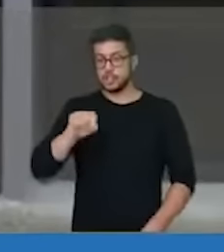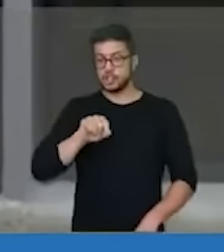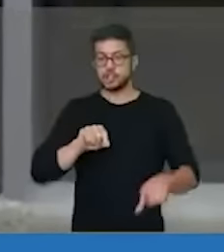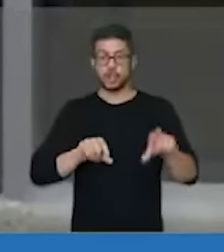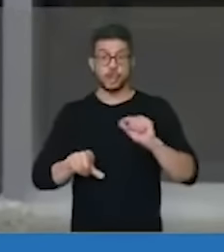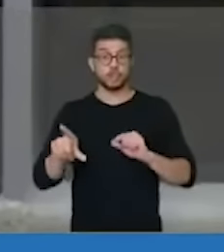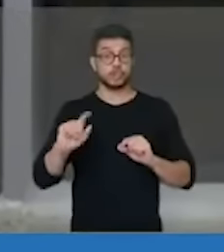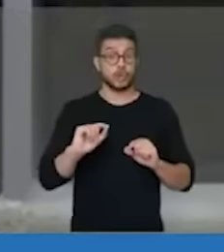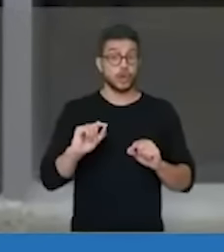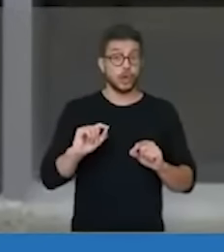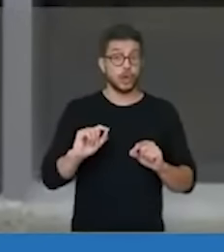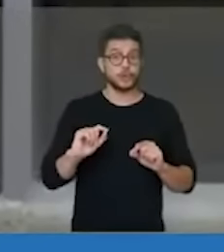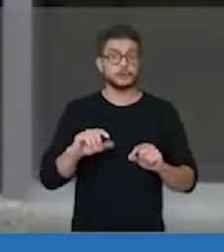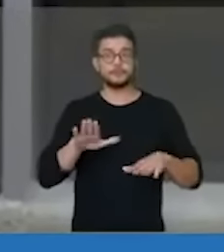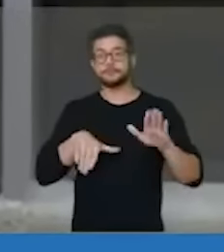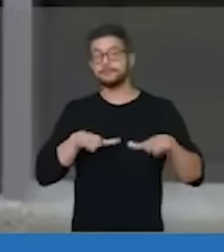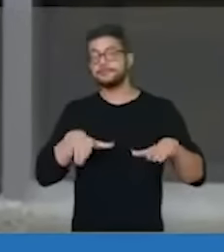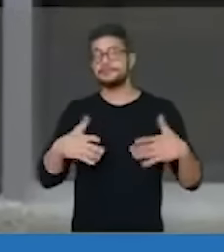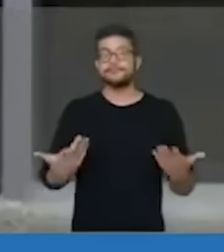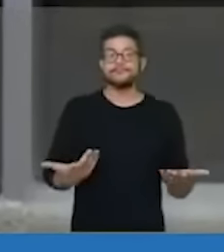acordo com a sua